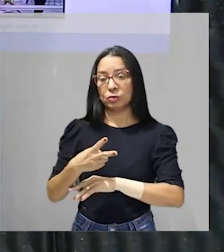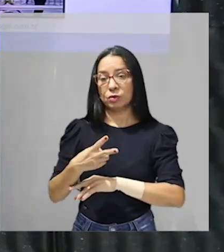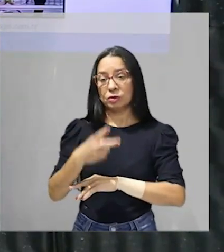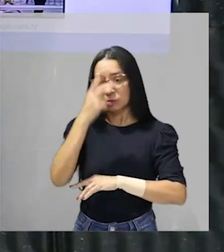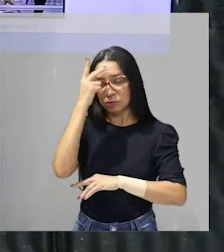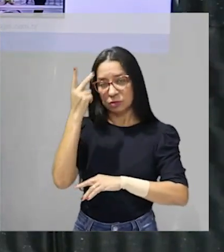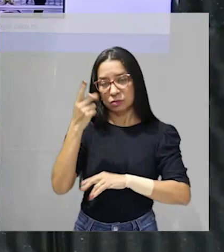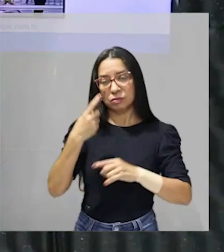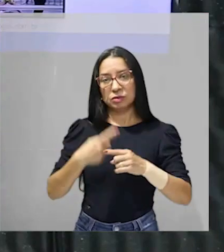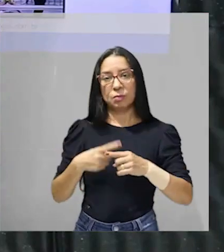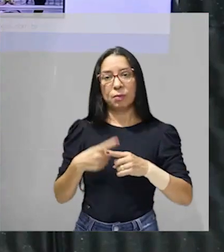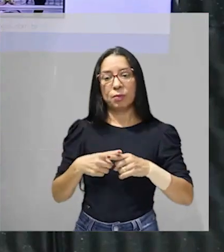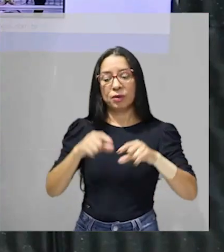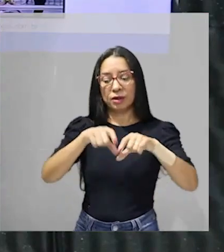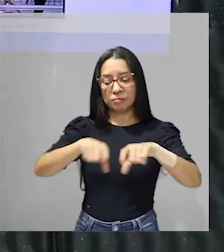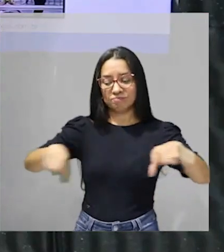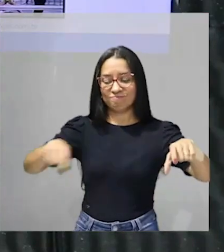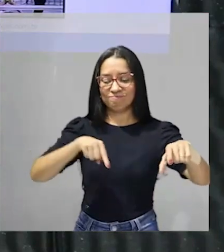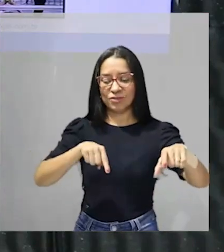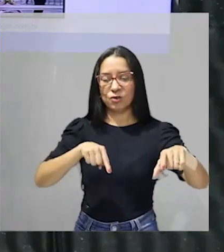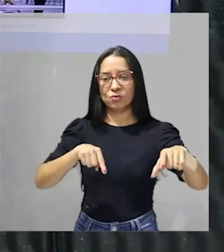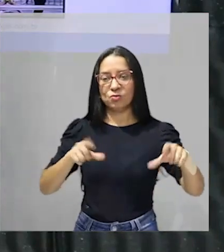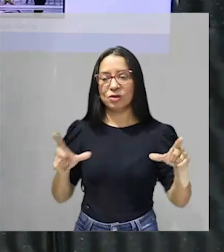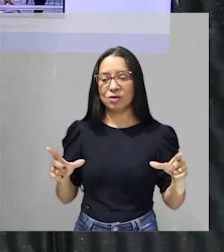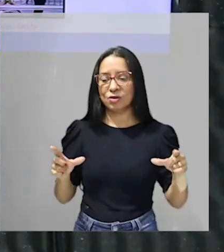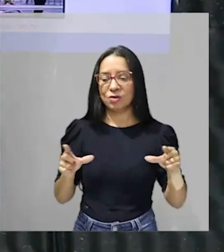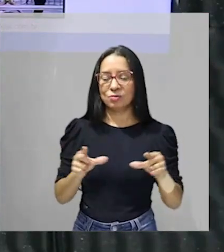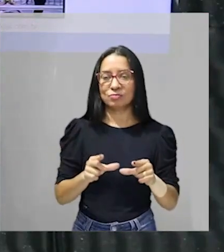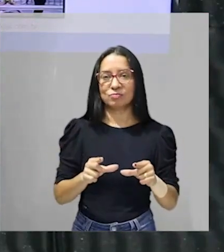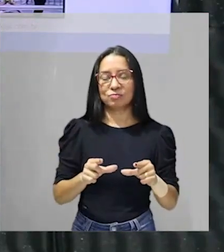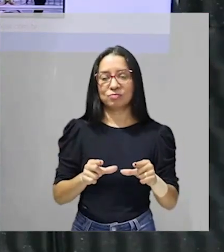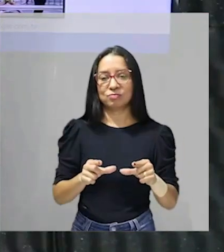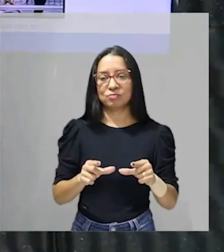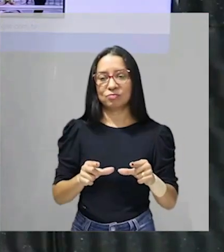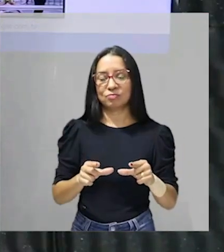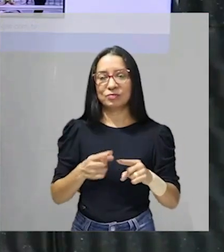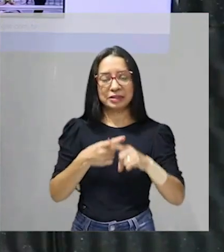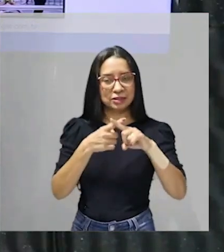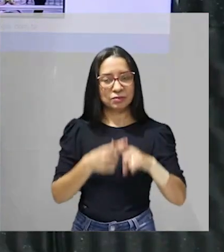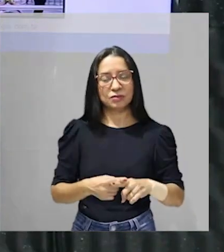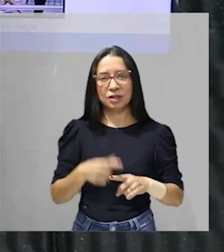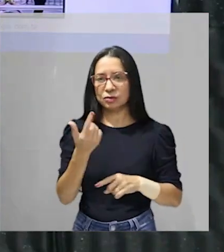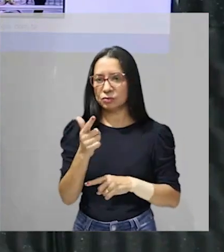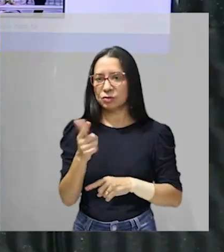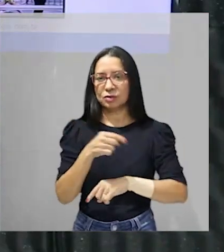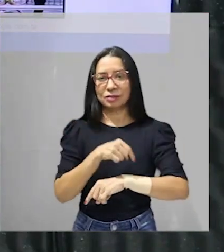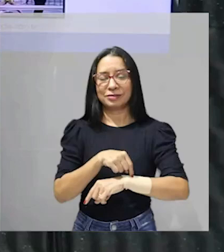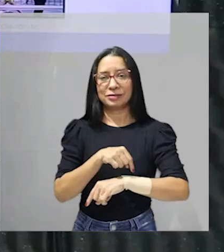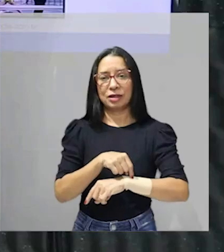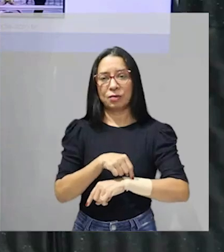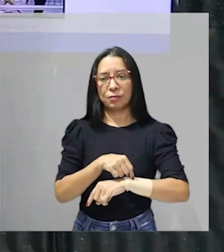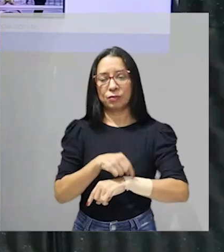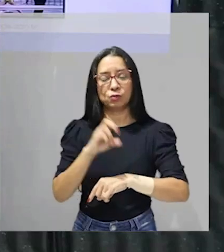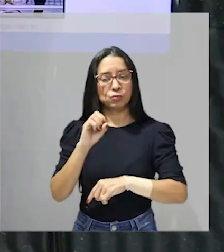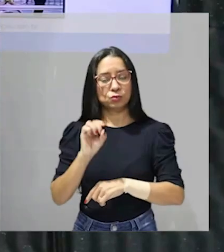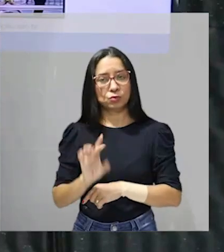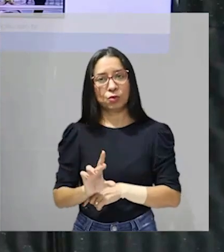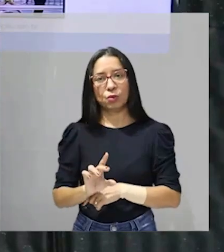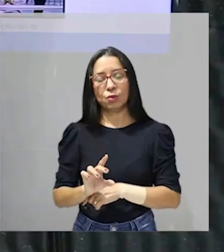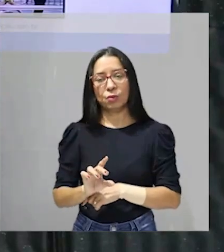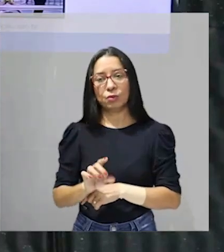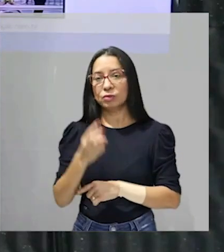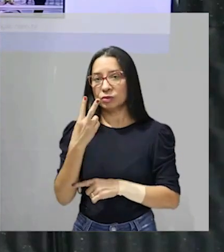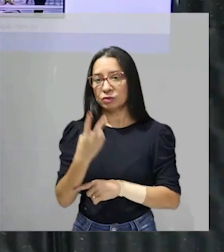quando tinha desafiado ela tempo de oito minutos ou dois gols quando não tinha não tinha tempo era apenas dois gols Então